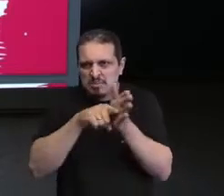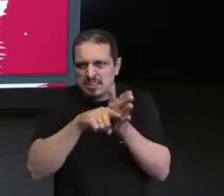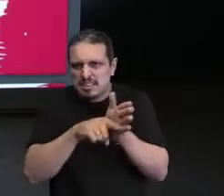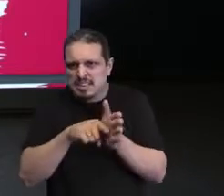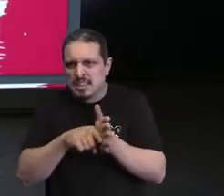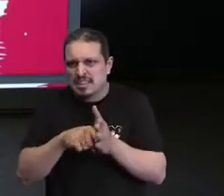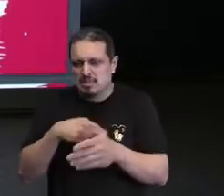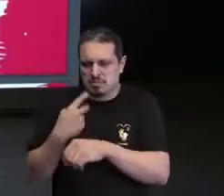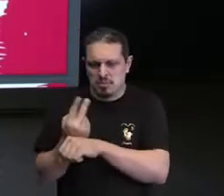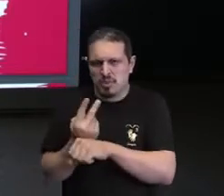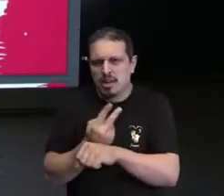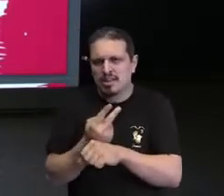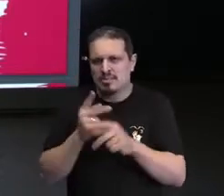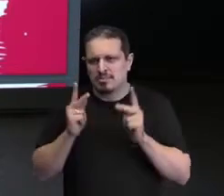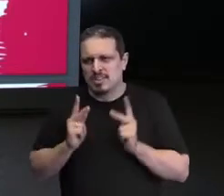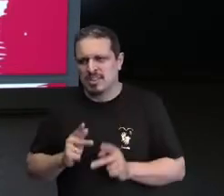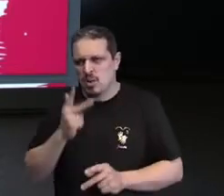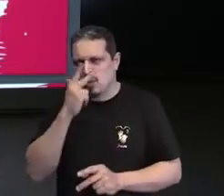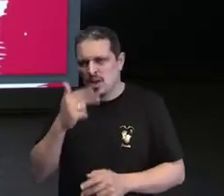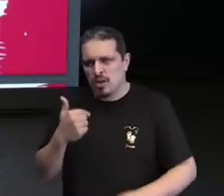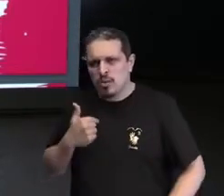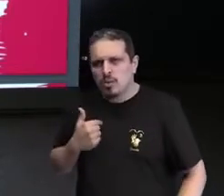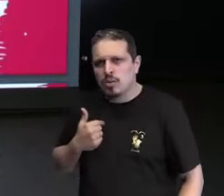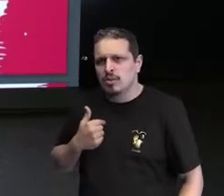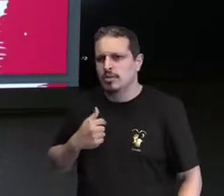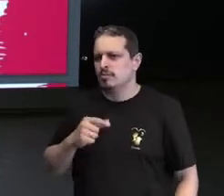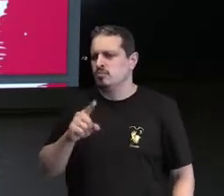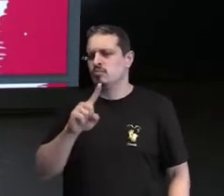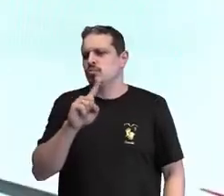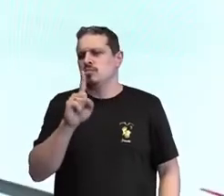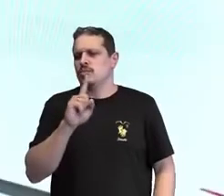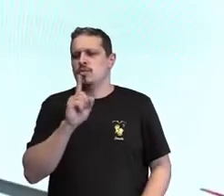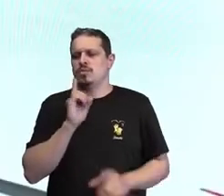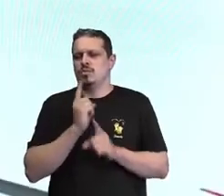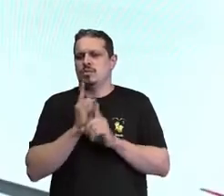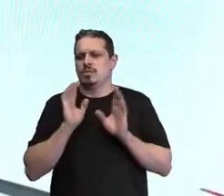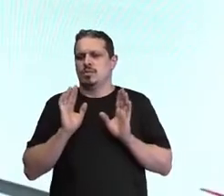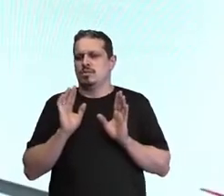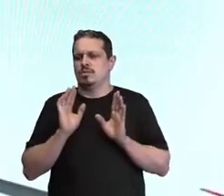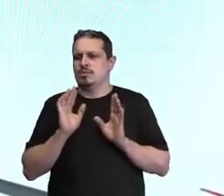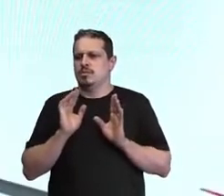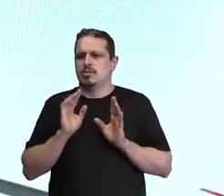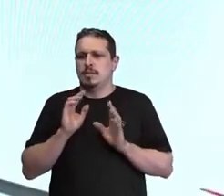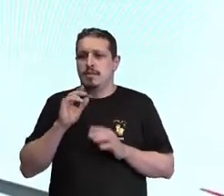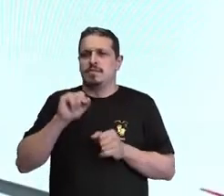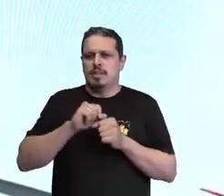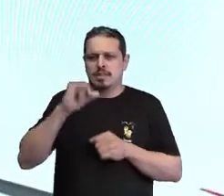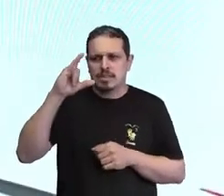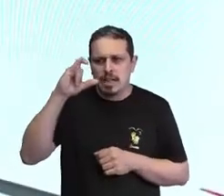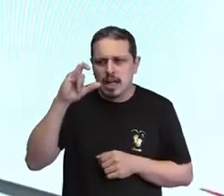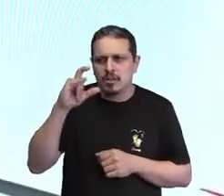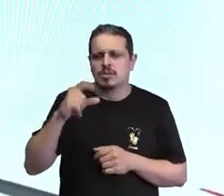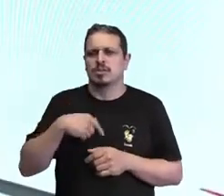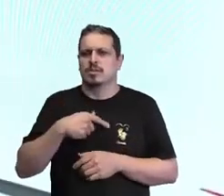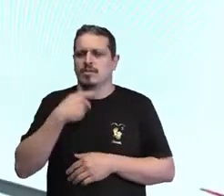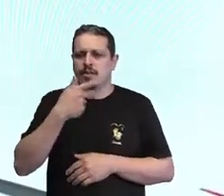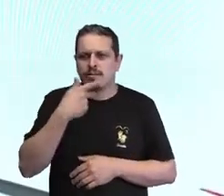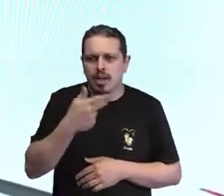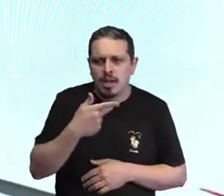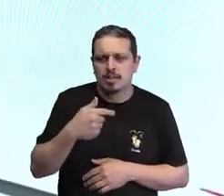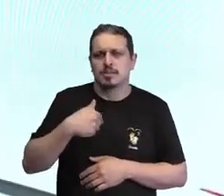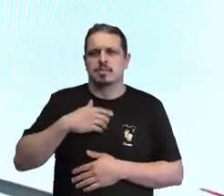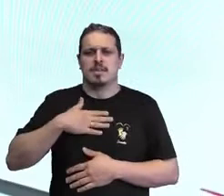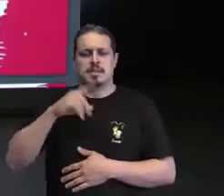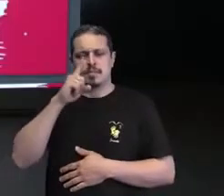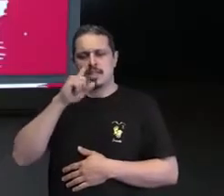e procurar pessoas iguais a mim e eu não achei E aí eu criei o Instagram uma mãe preta out está falando e ele é um Instagram